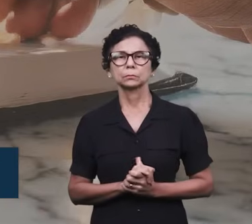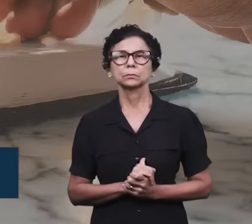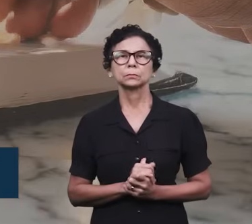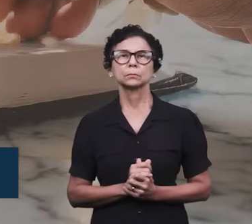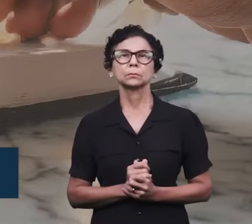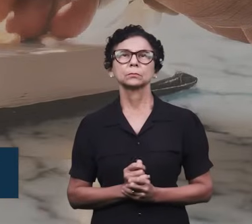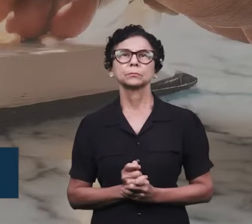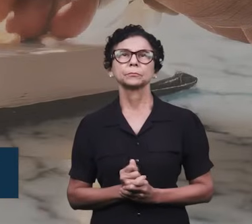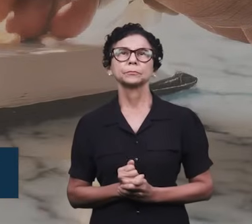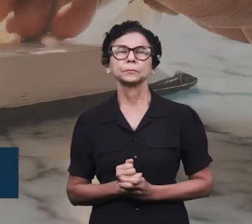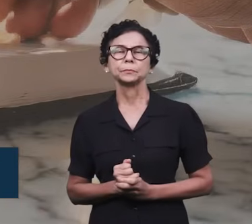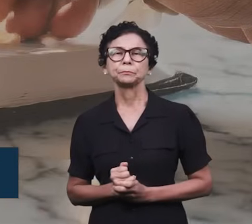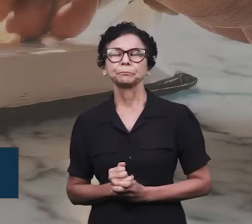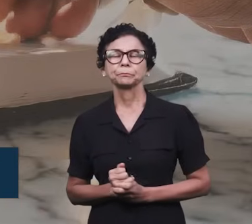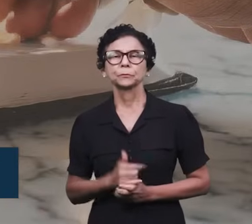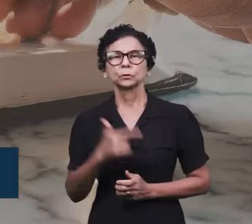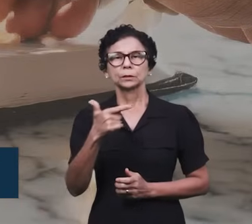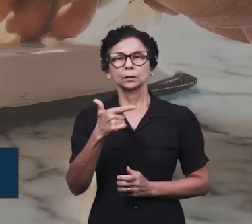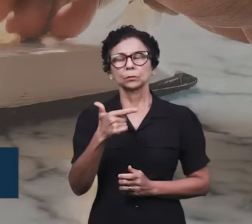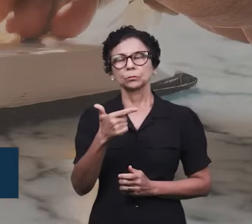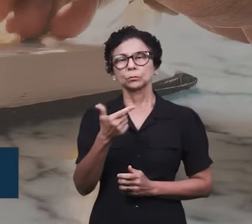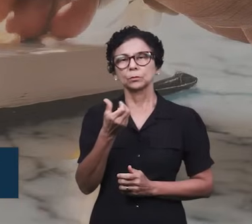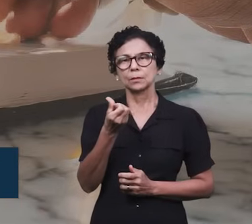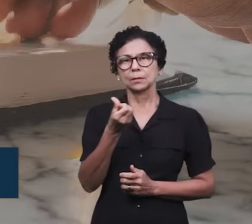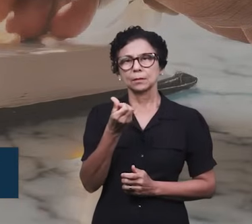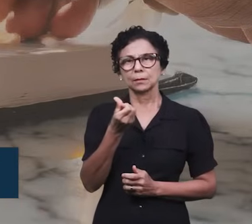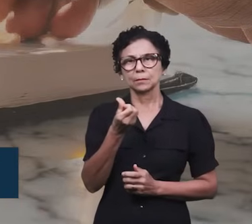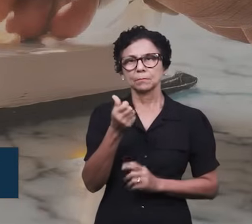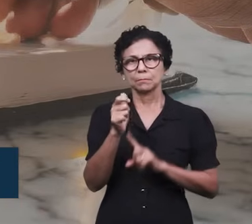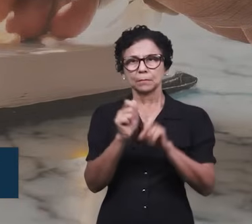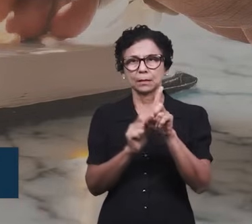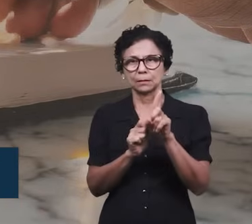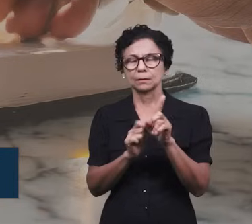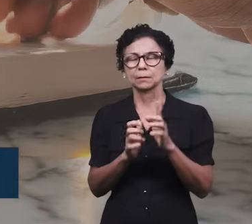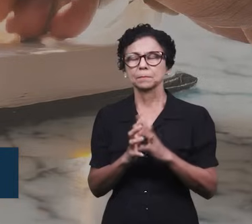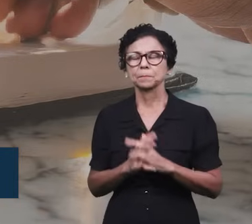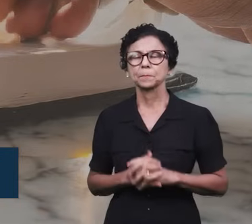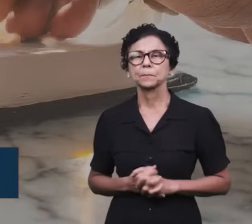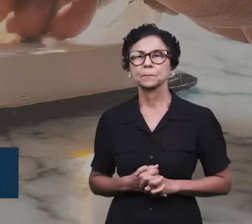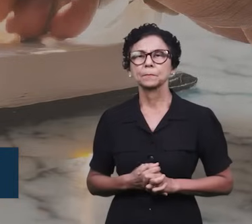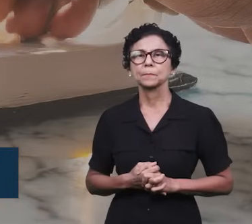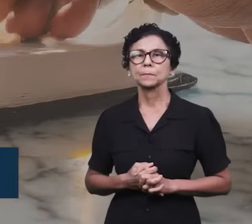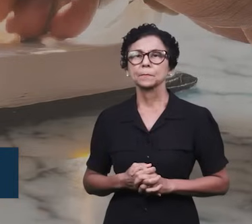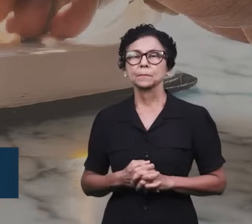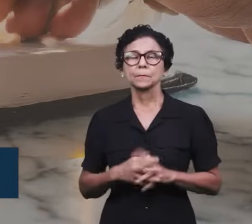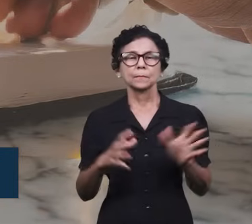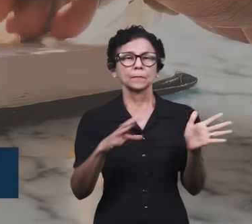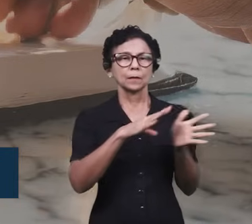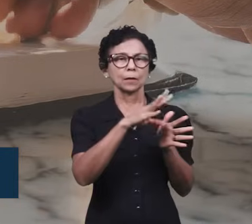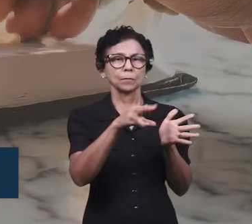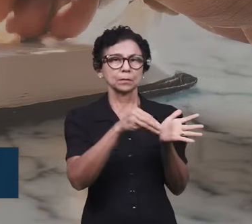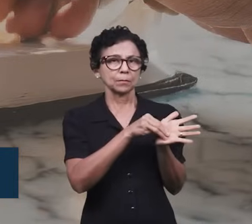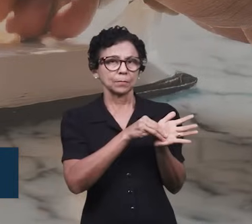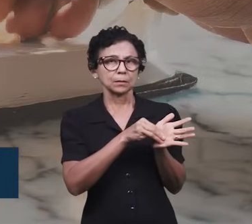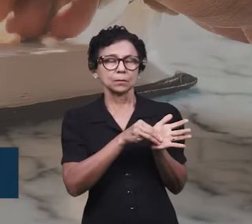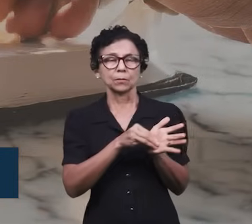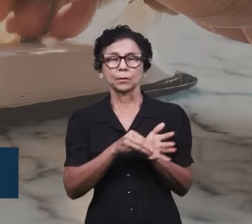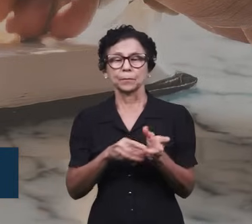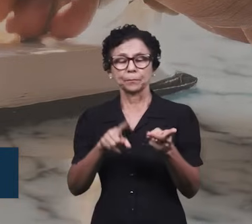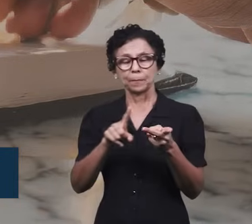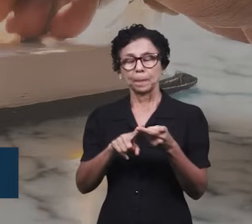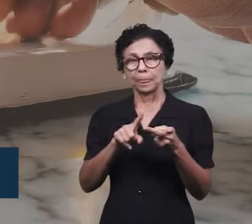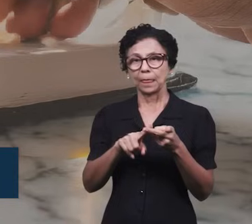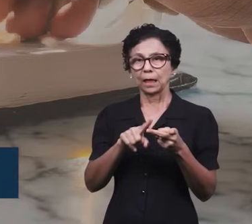falando, irmãos, da missão Amazônia. Já a missão Sertão, nós não temos, né, essa questão